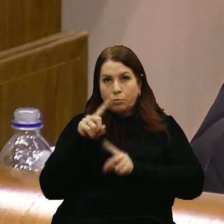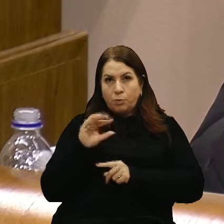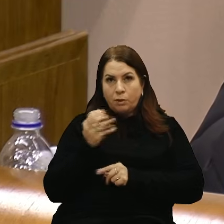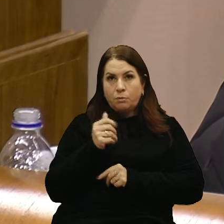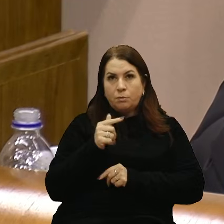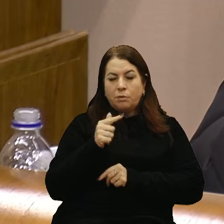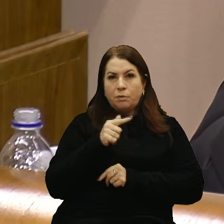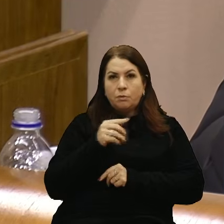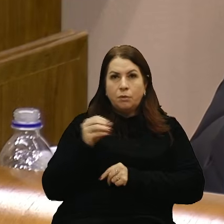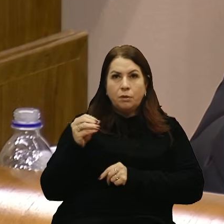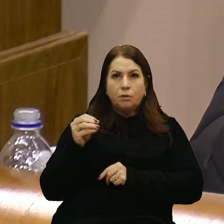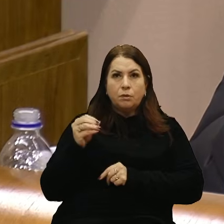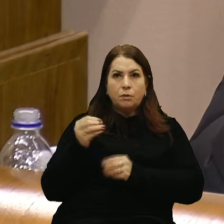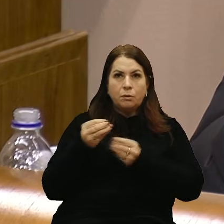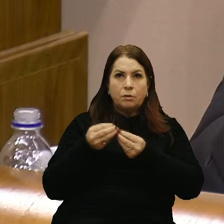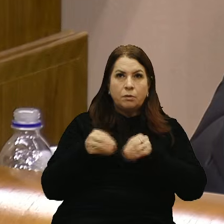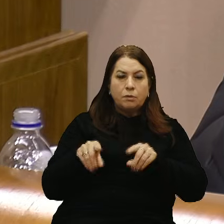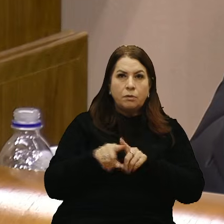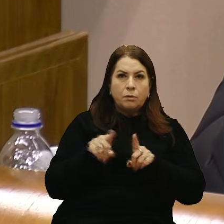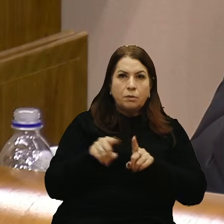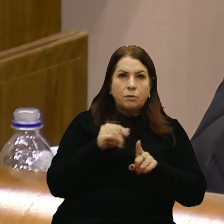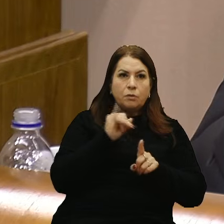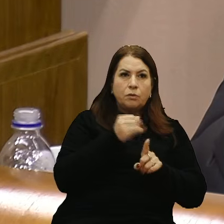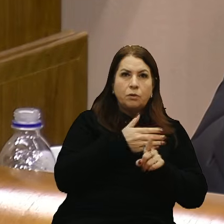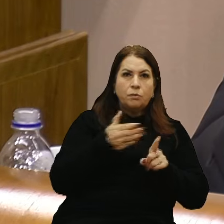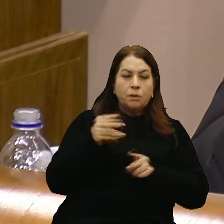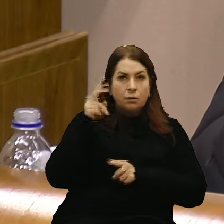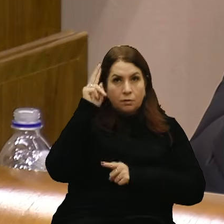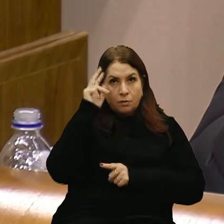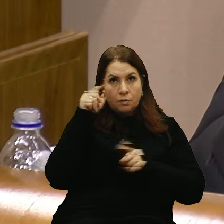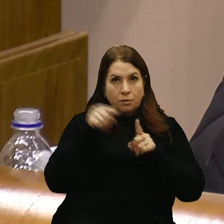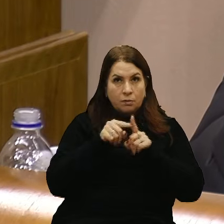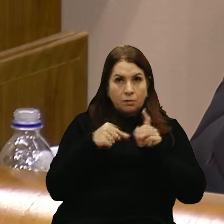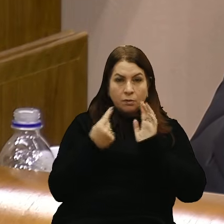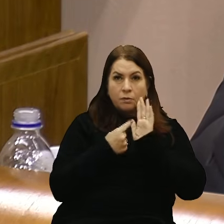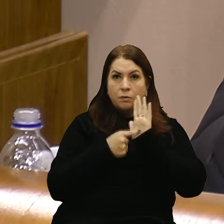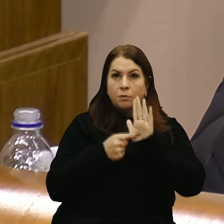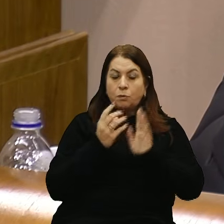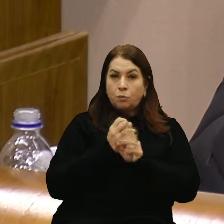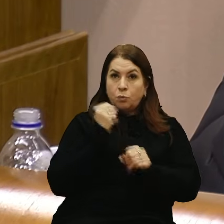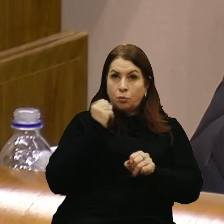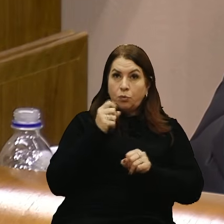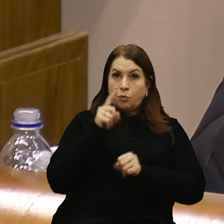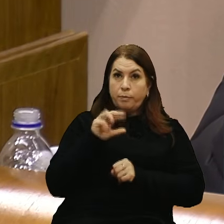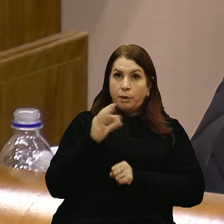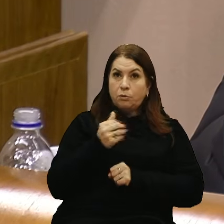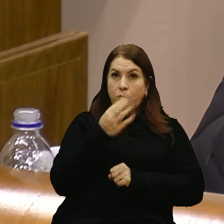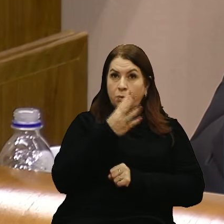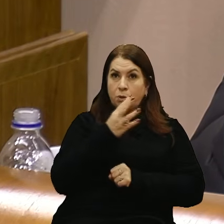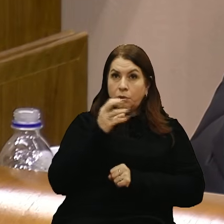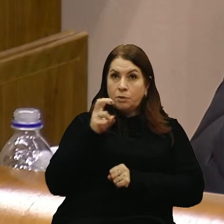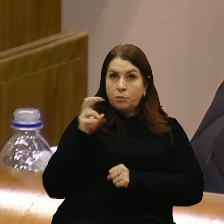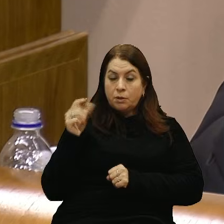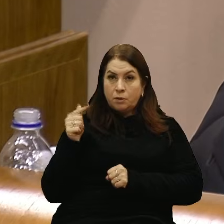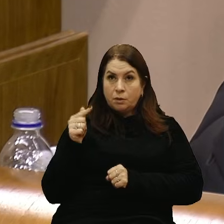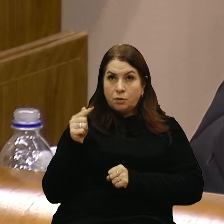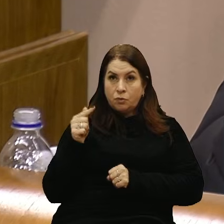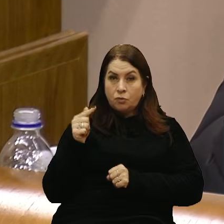de prejuízo. E de janeiro a abril, nós estamos com um lucro de